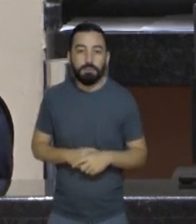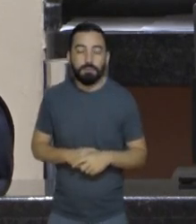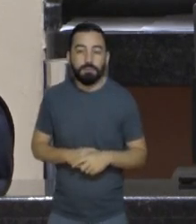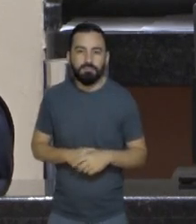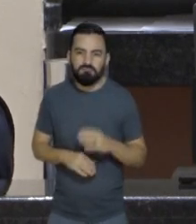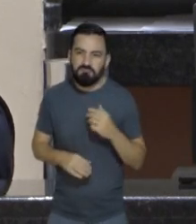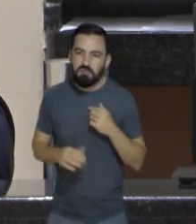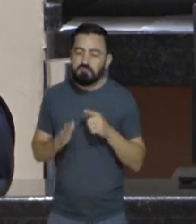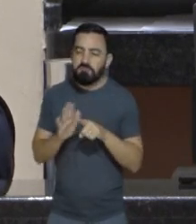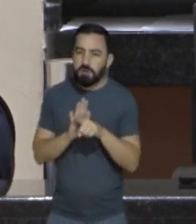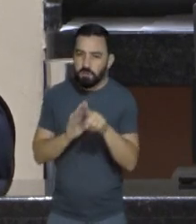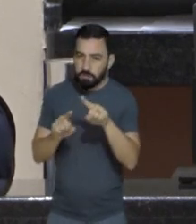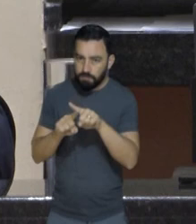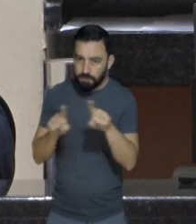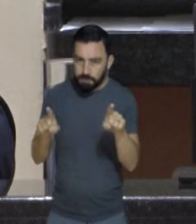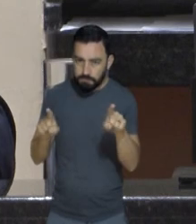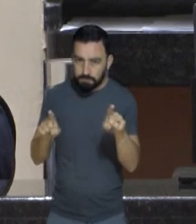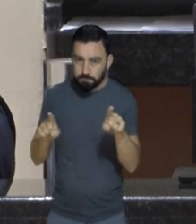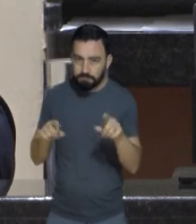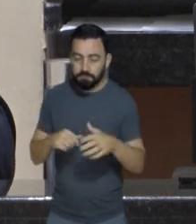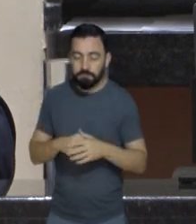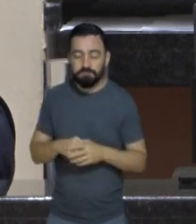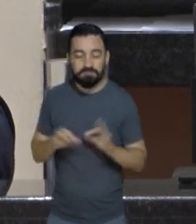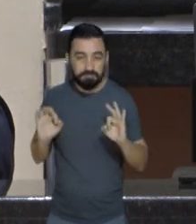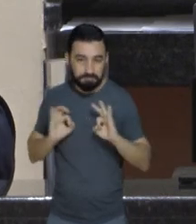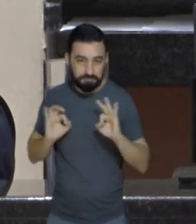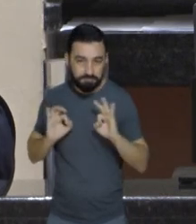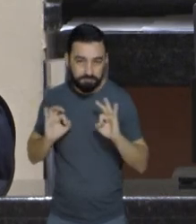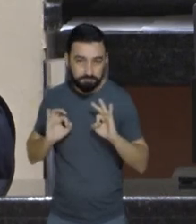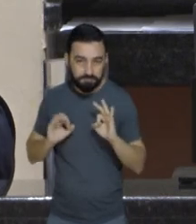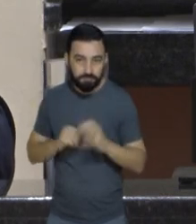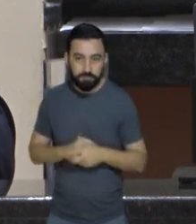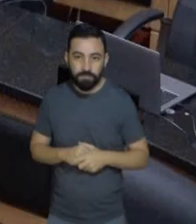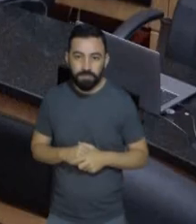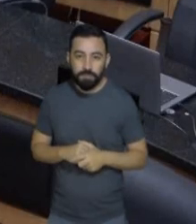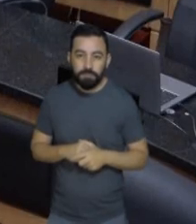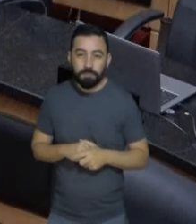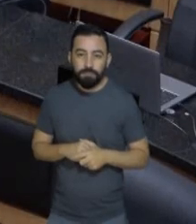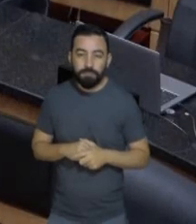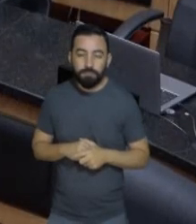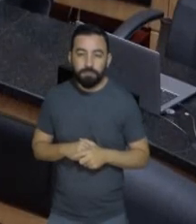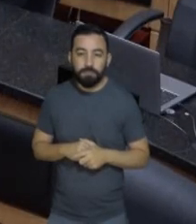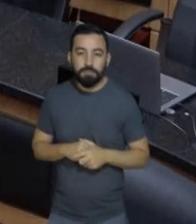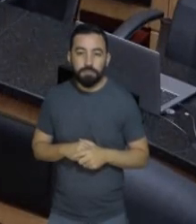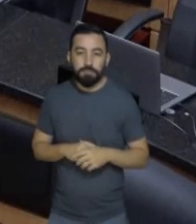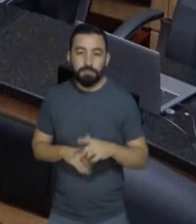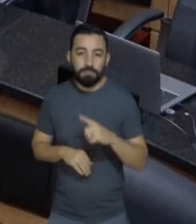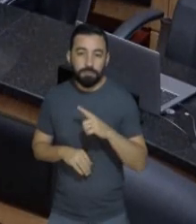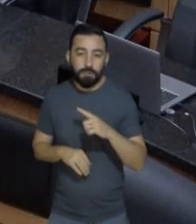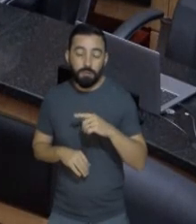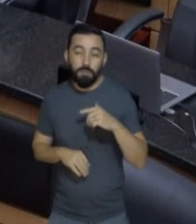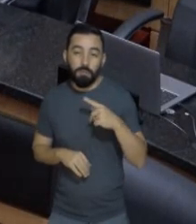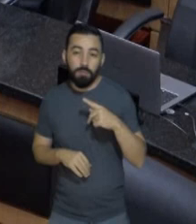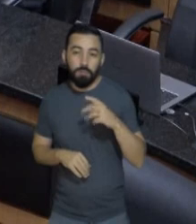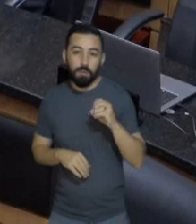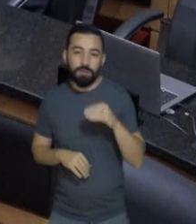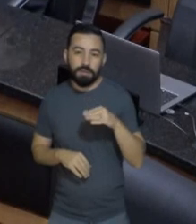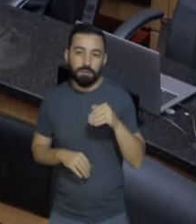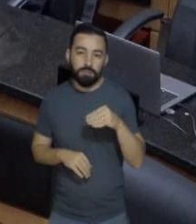Consulto ao Bloco, não há ninguém a se manifestar. Na sequência, Bloco Podemos, Republicano e Novo,